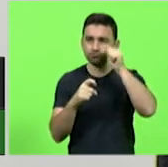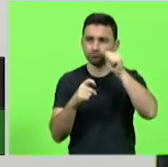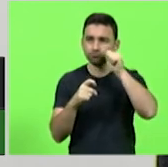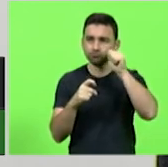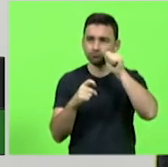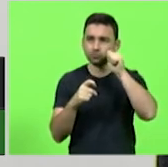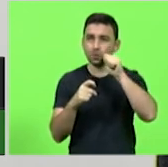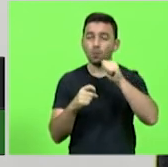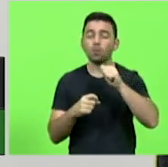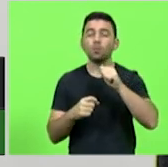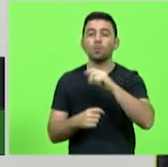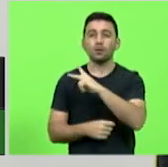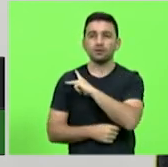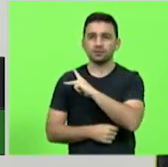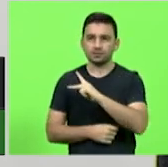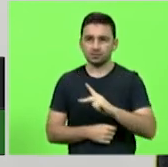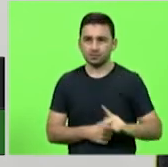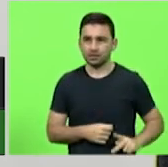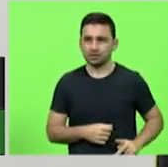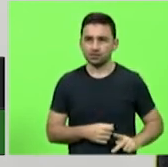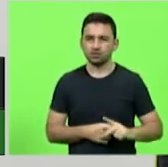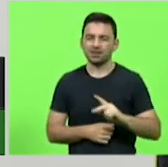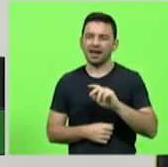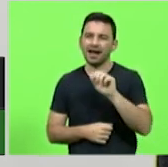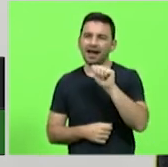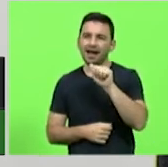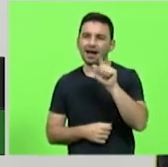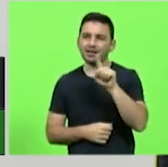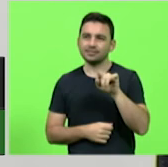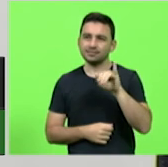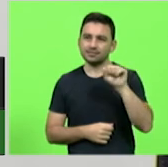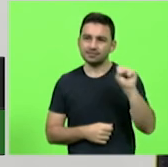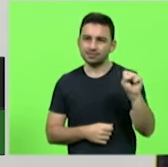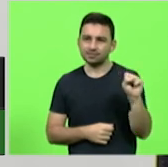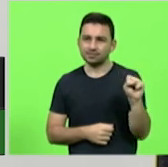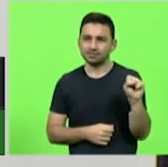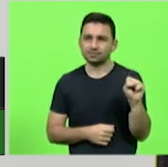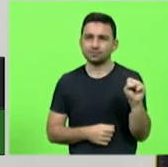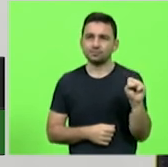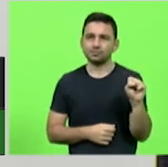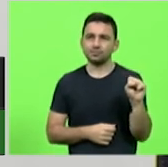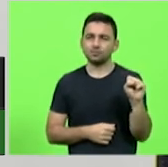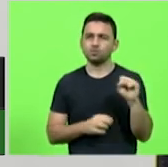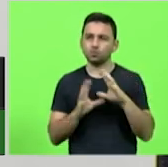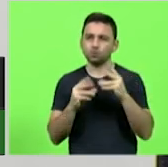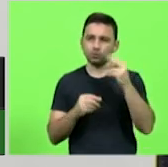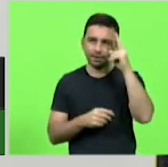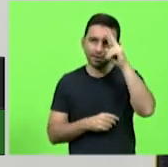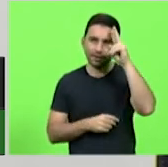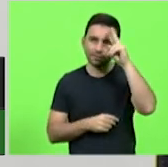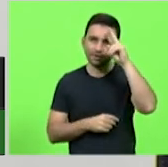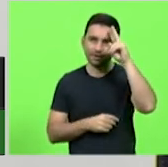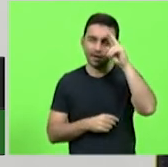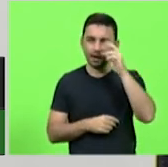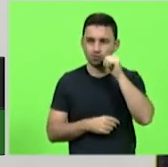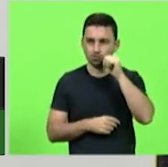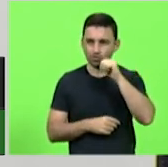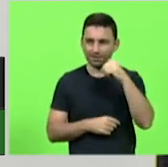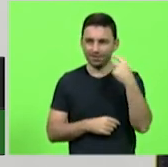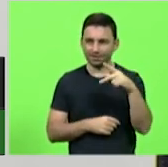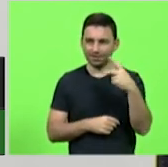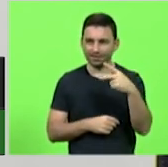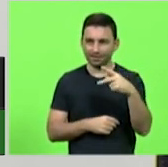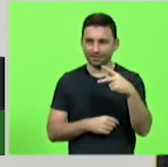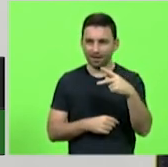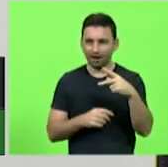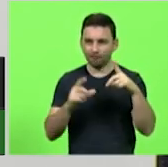que o presidente Aziz, que todo mundo lembra que a mulher dele, a foto da mulher